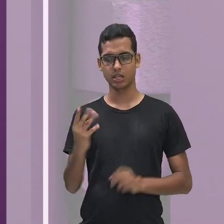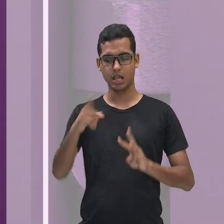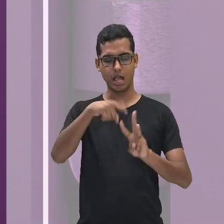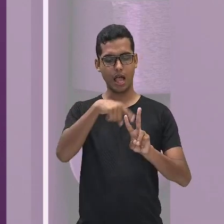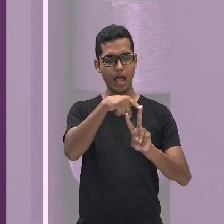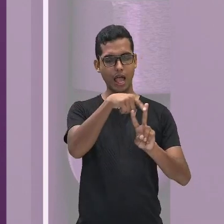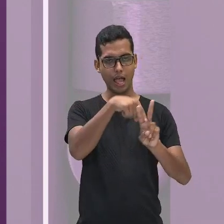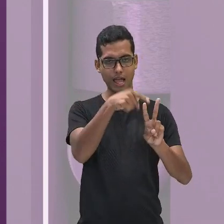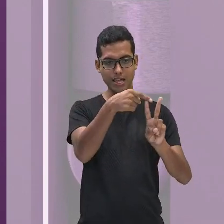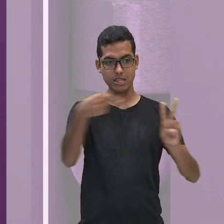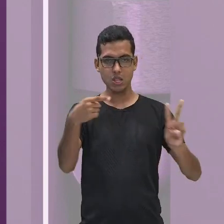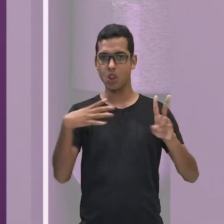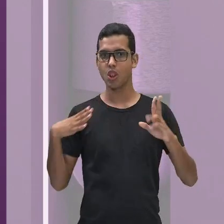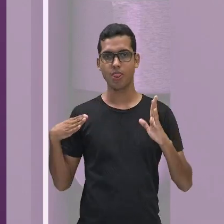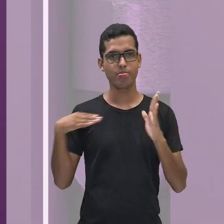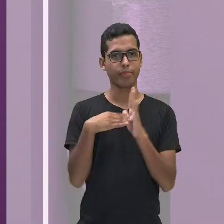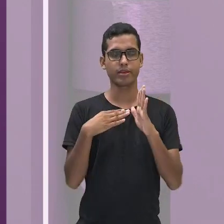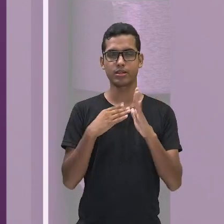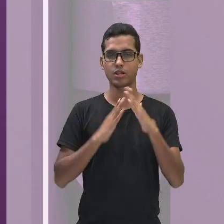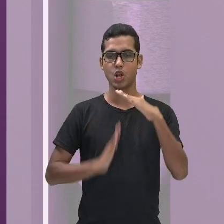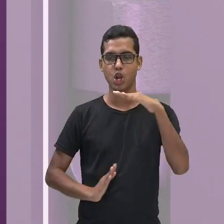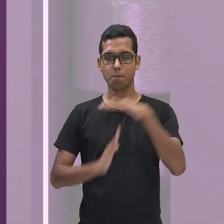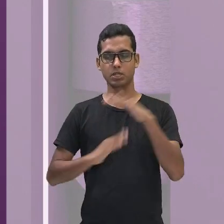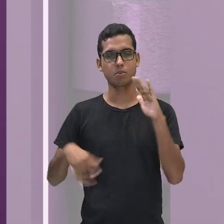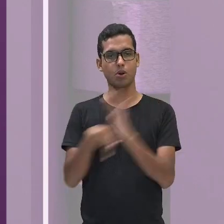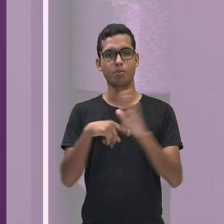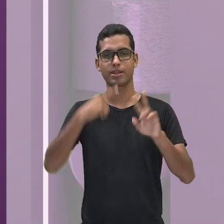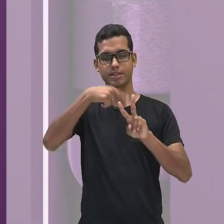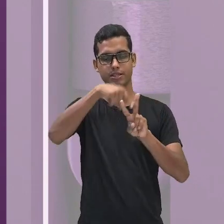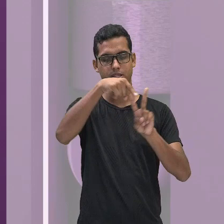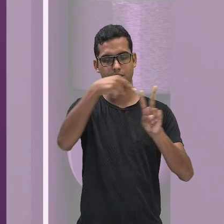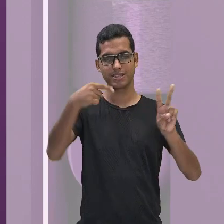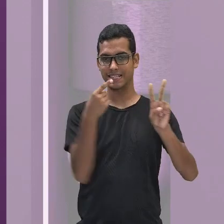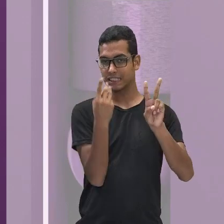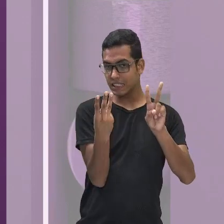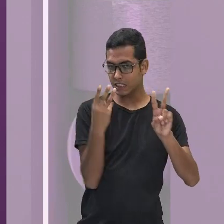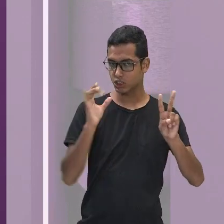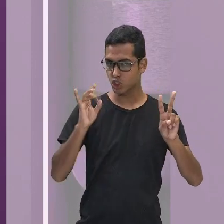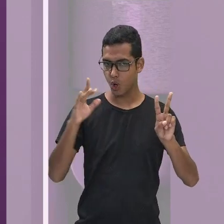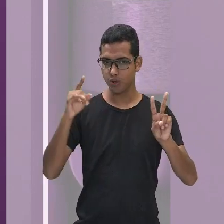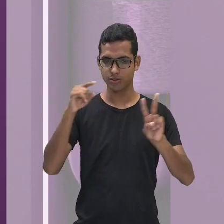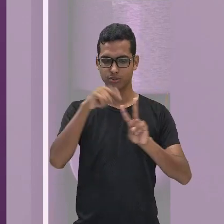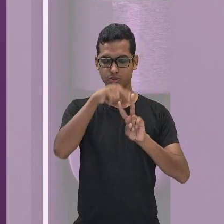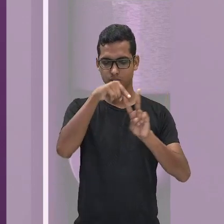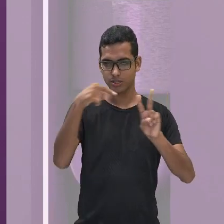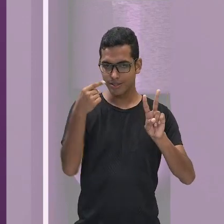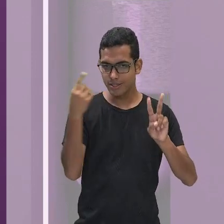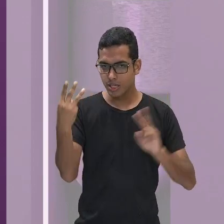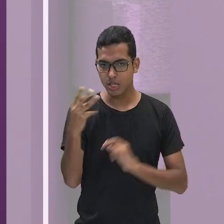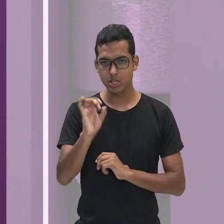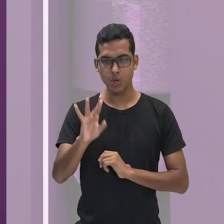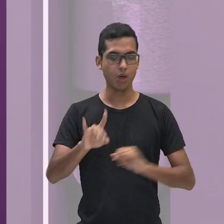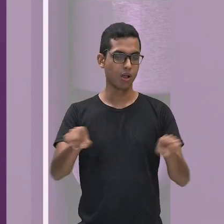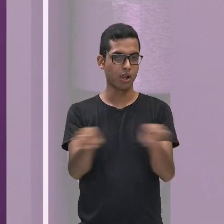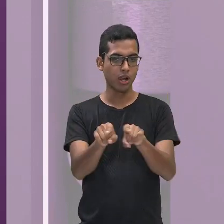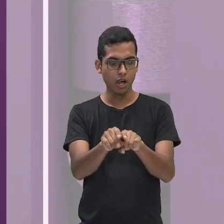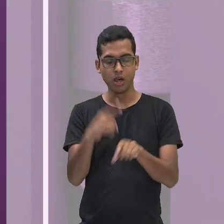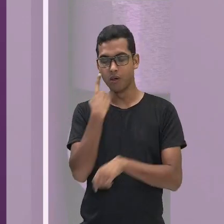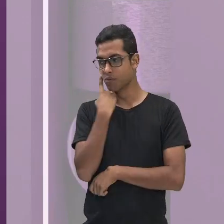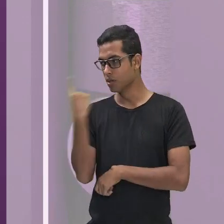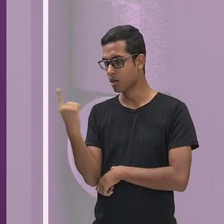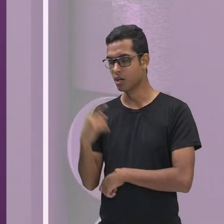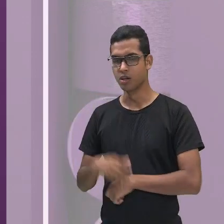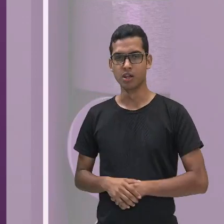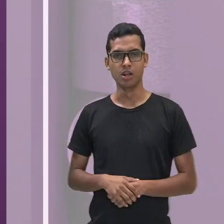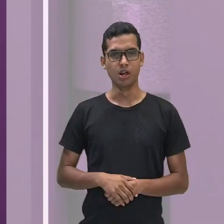bom? Então é fácil a gente lembrar. A função polinomial do segundo grau, a gente pode encontrar no máximo